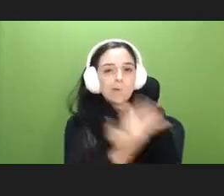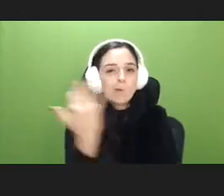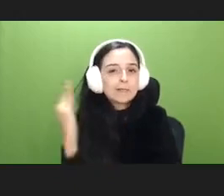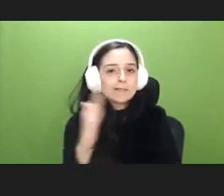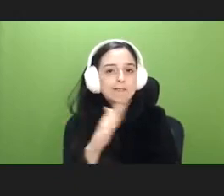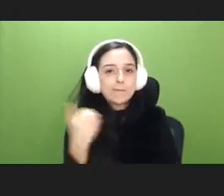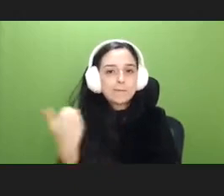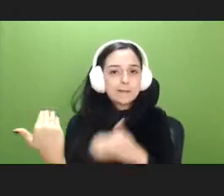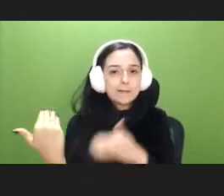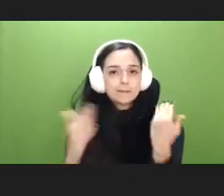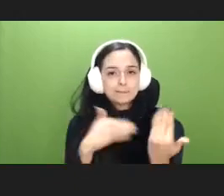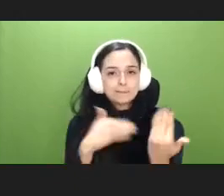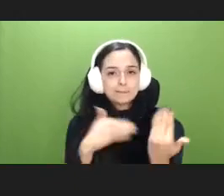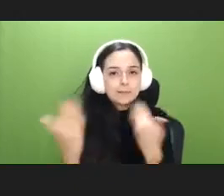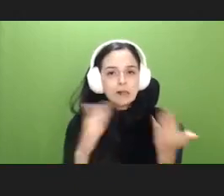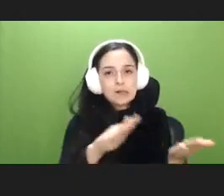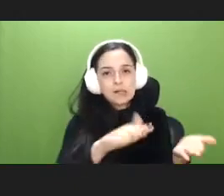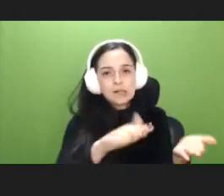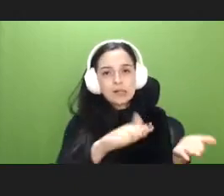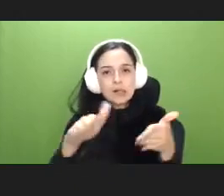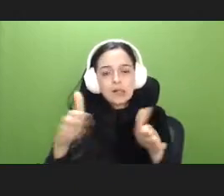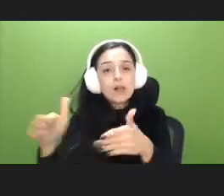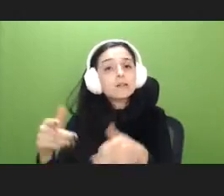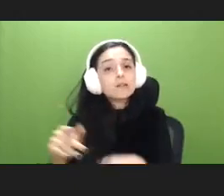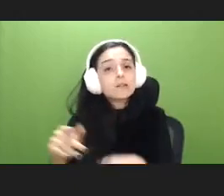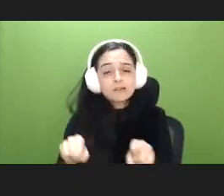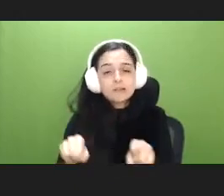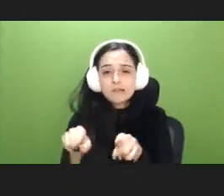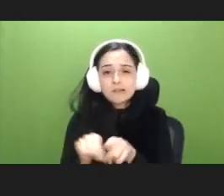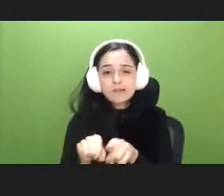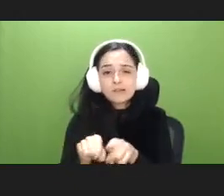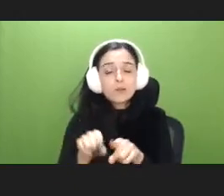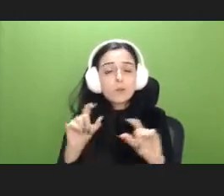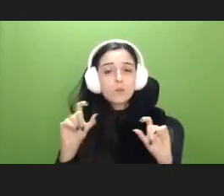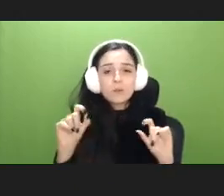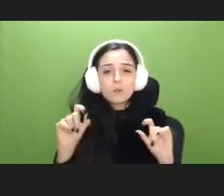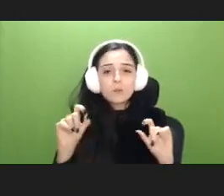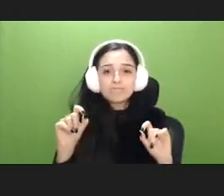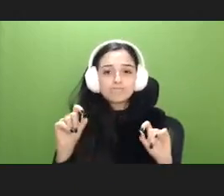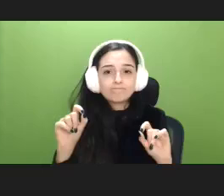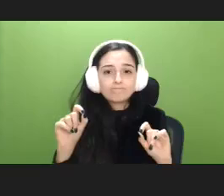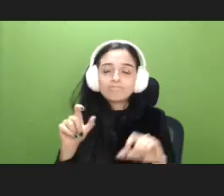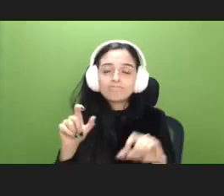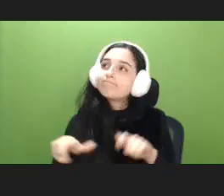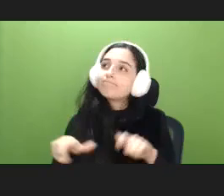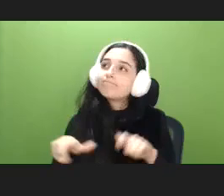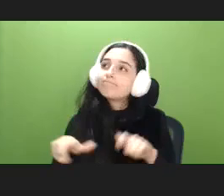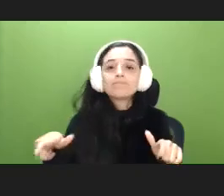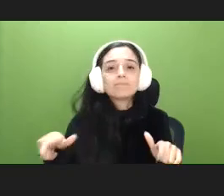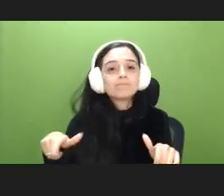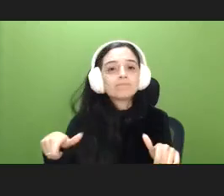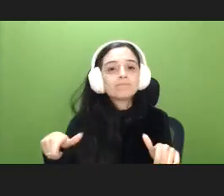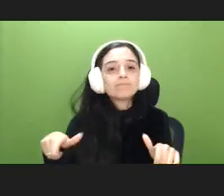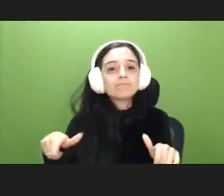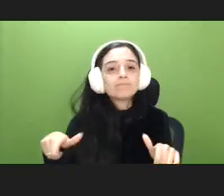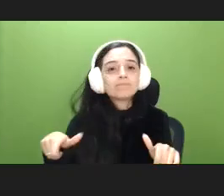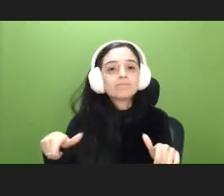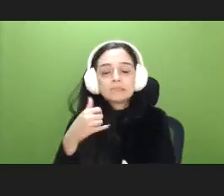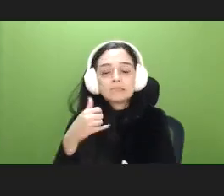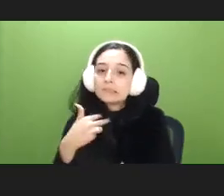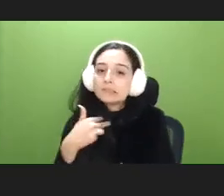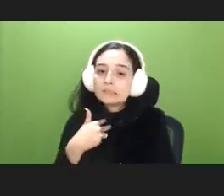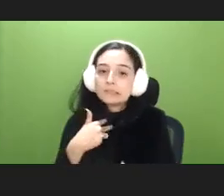por um número significativo de pessoas que acabam não podendo mais trabalhar, não